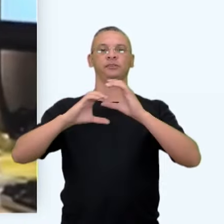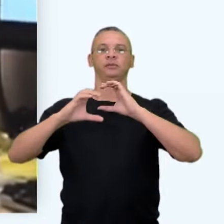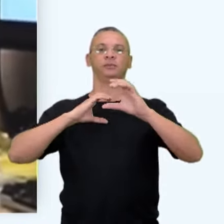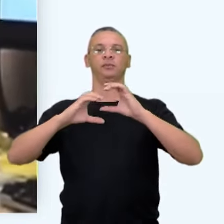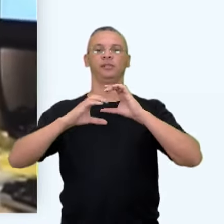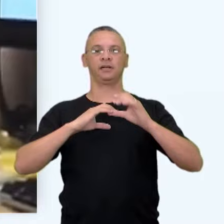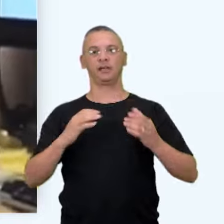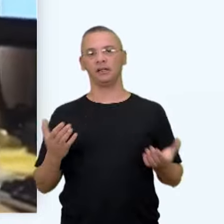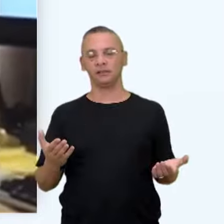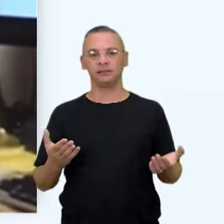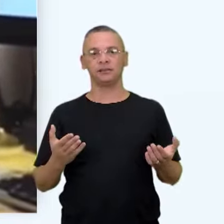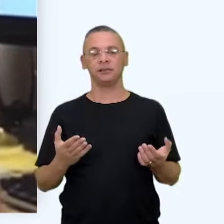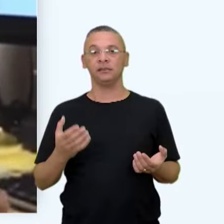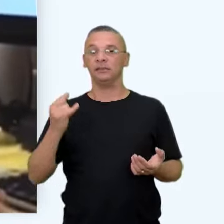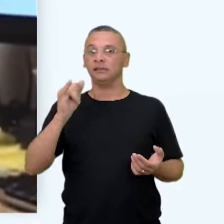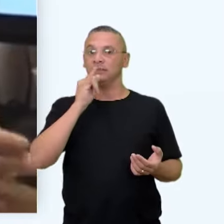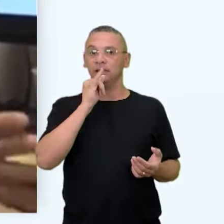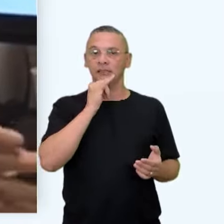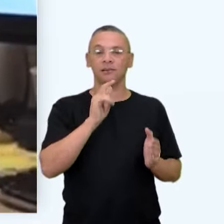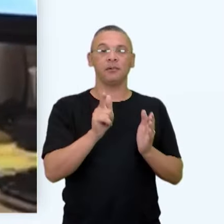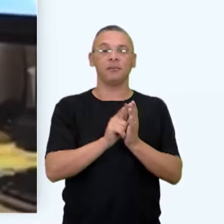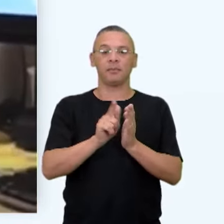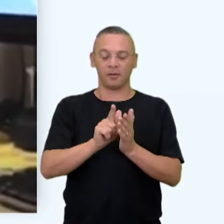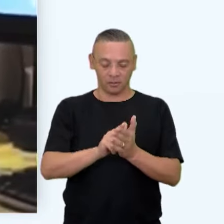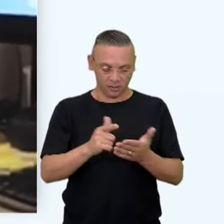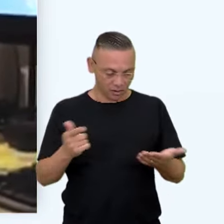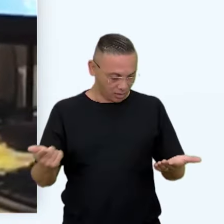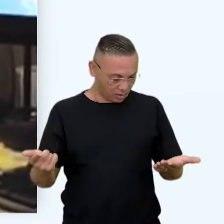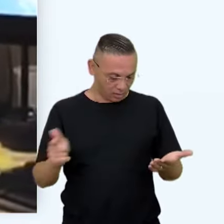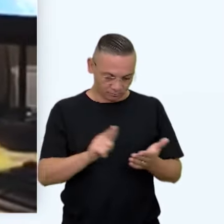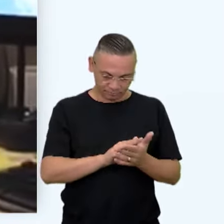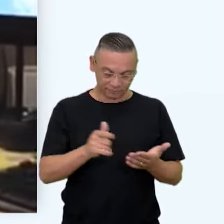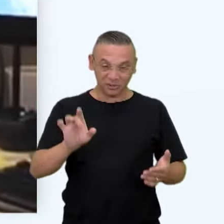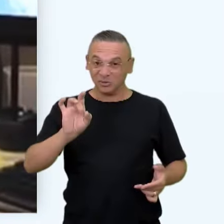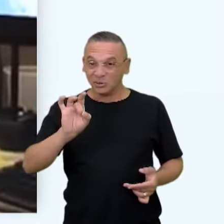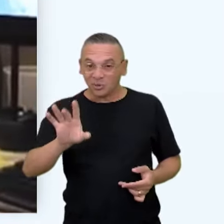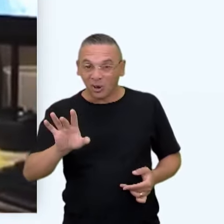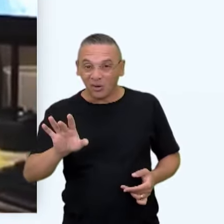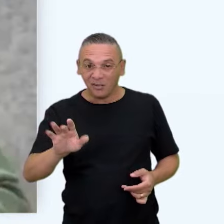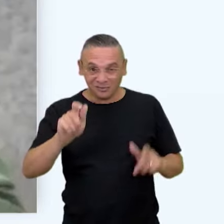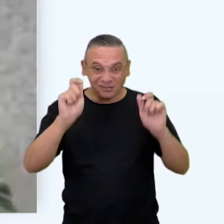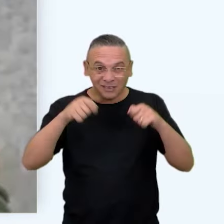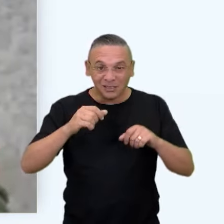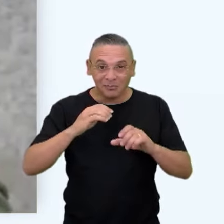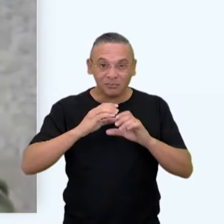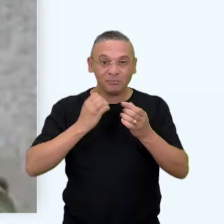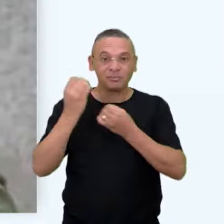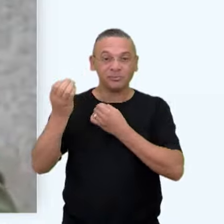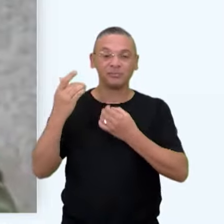comunicação, quando visto só a partir de sua edição em papel.